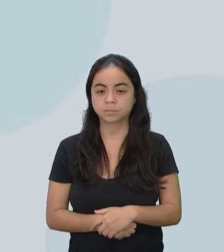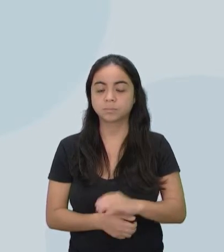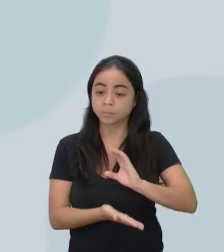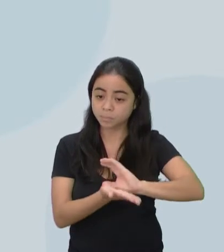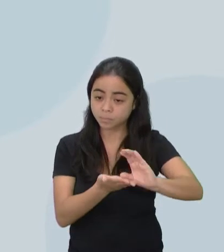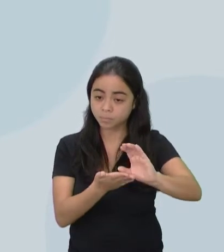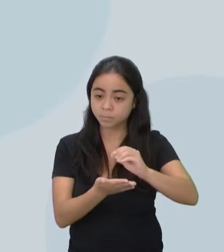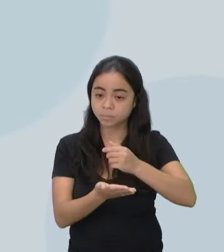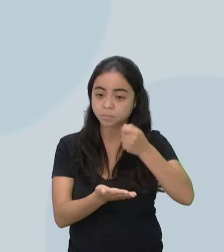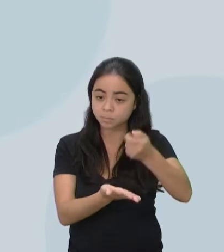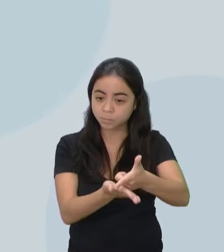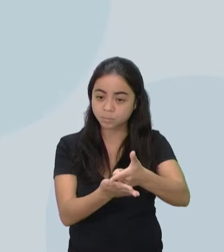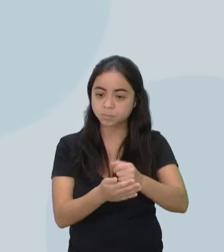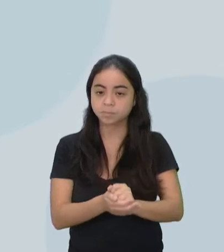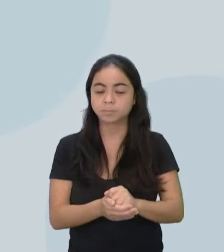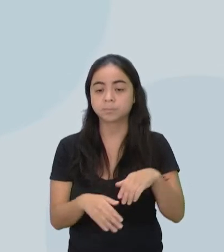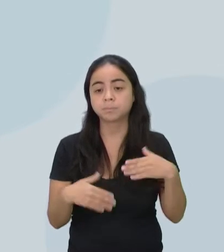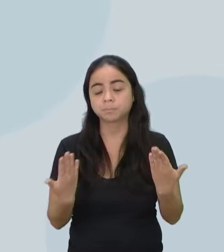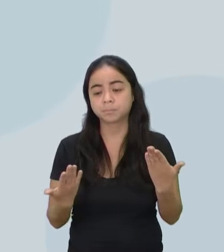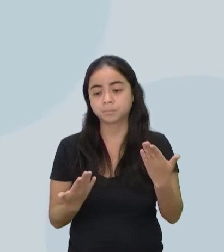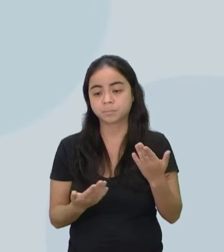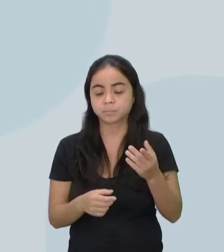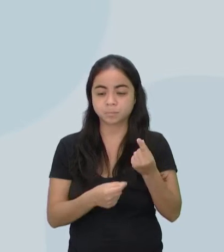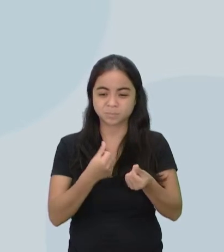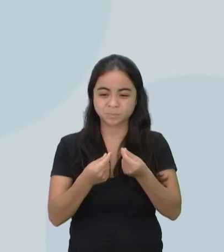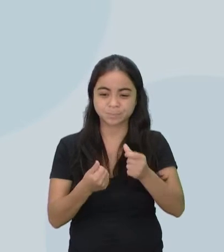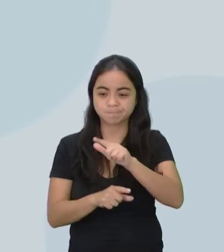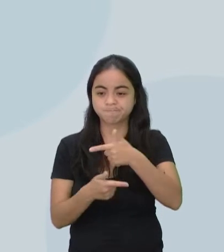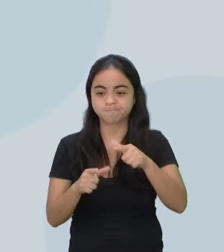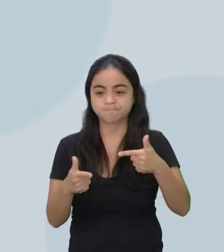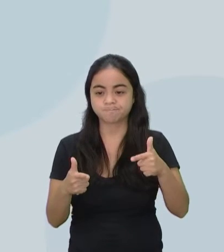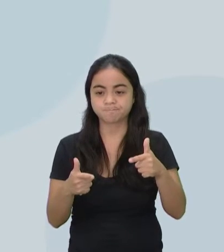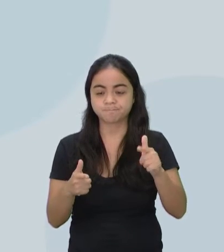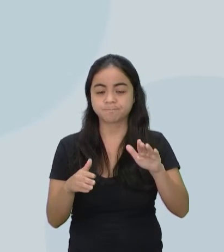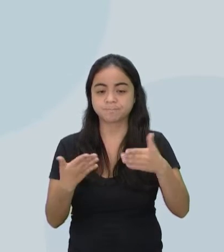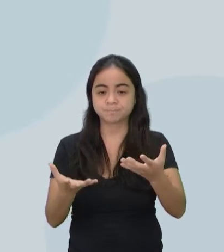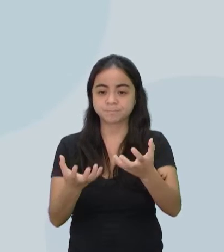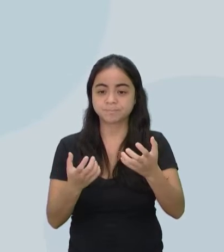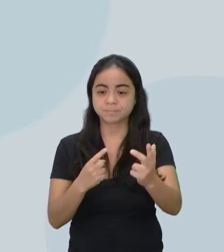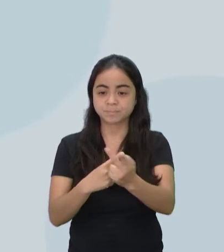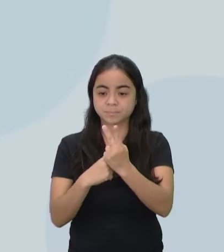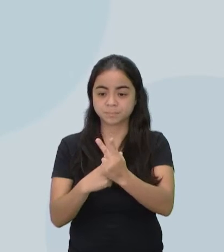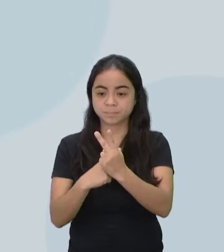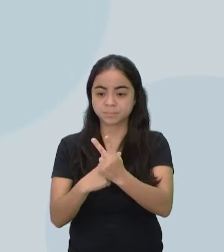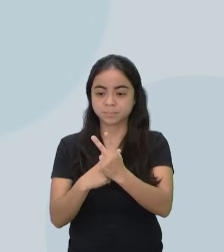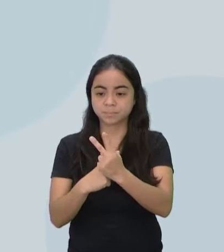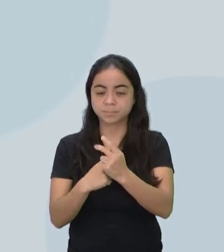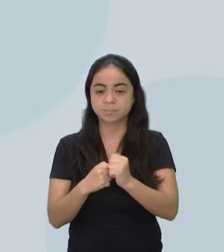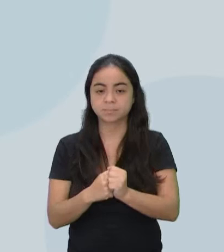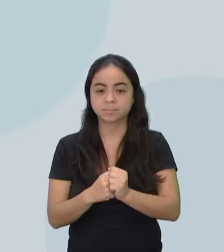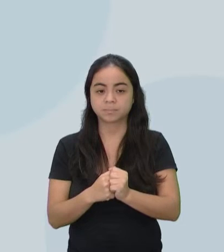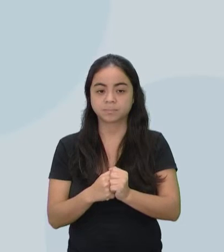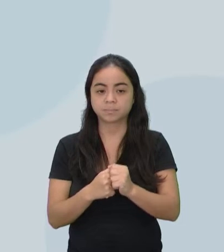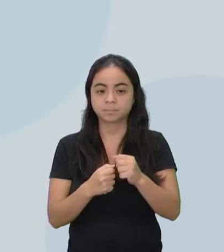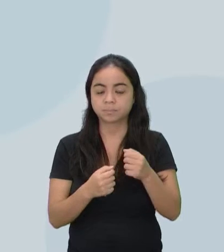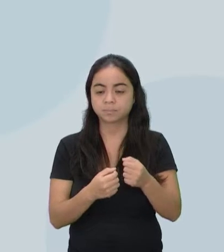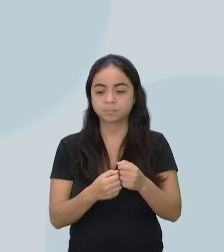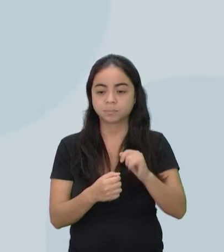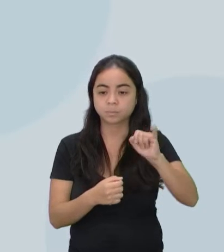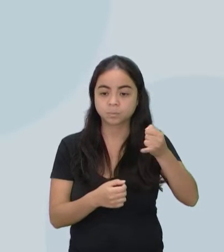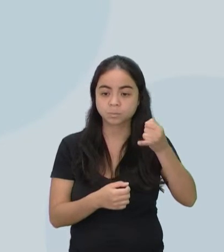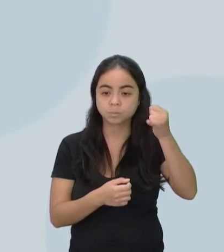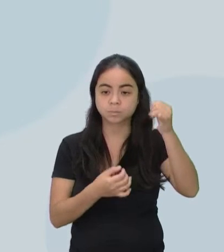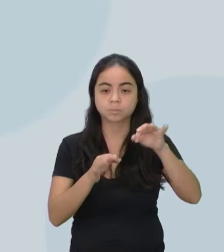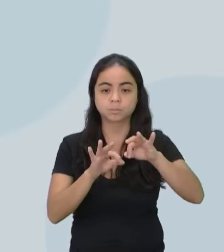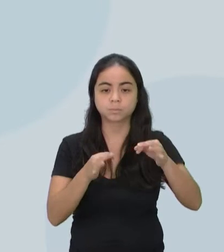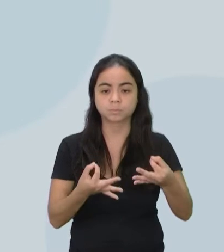R$ 2.999,99 à vista. Caso, como não possui essa quantia, ele decide fazer um empréstimo pessoal a juros simples, no